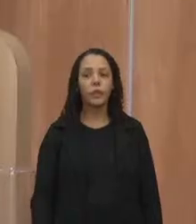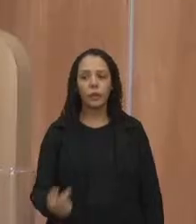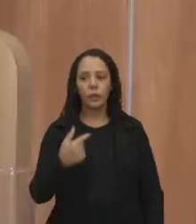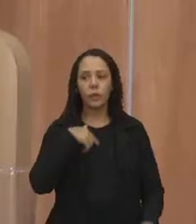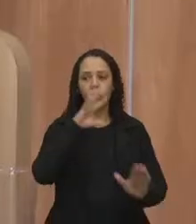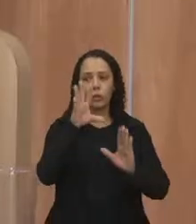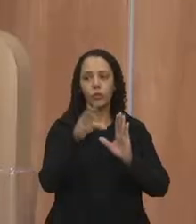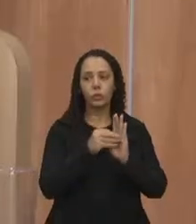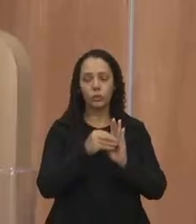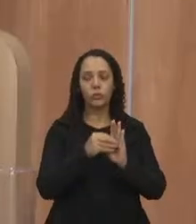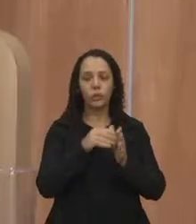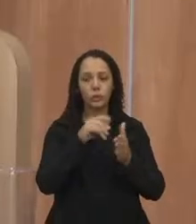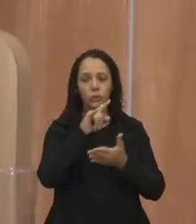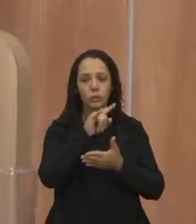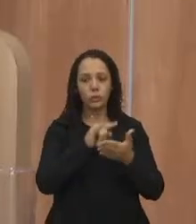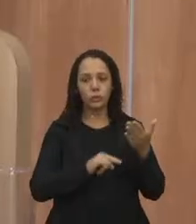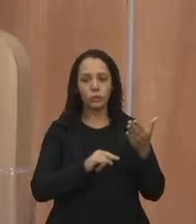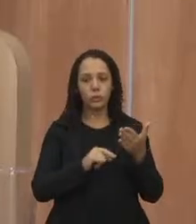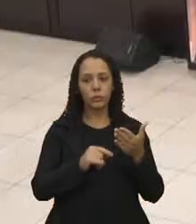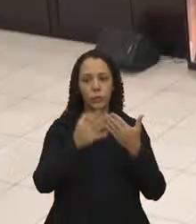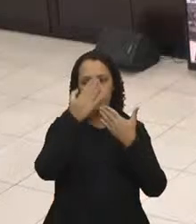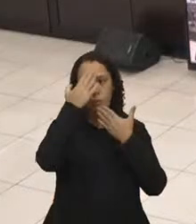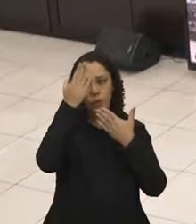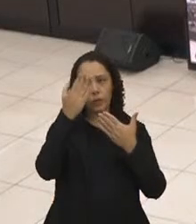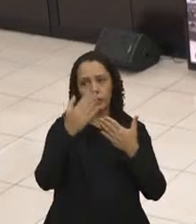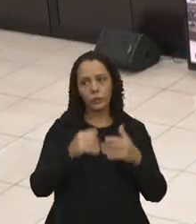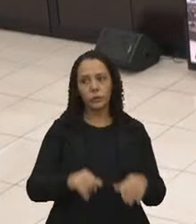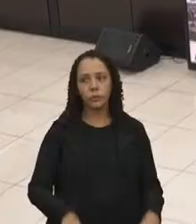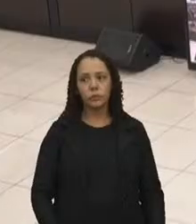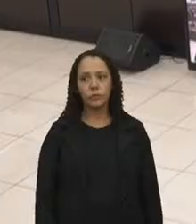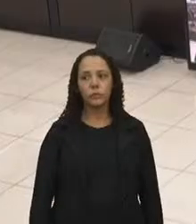no plano. Obrigado. Valeu.